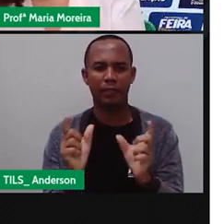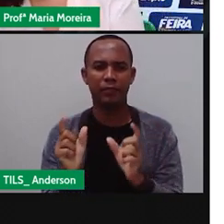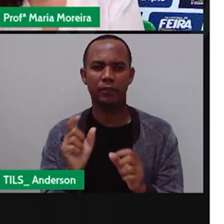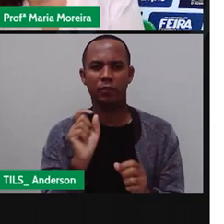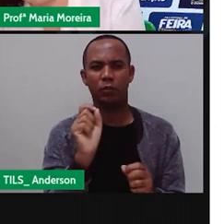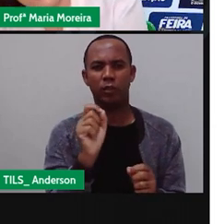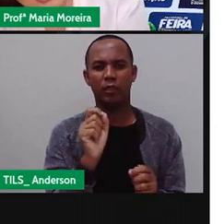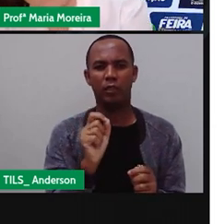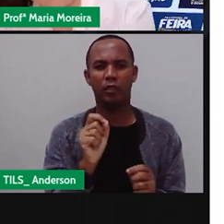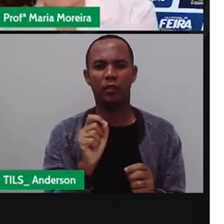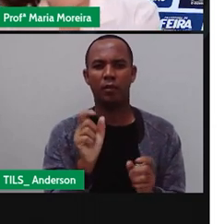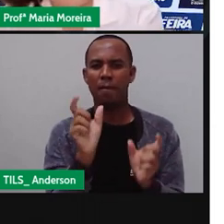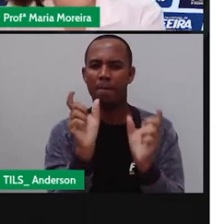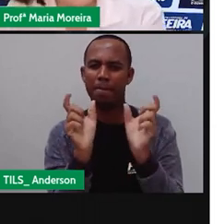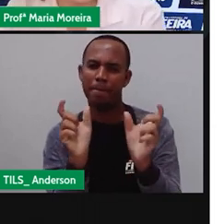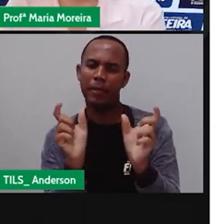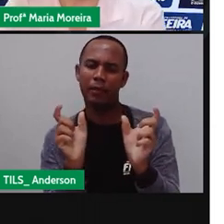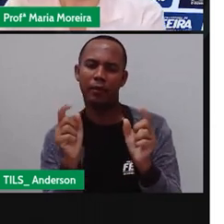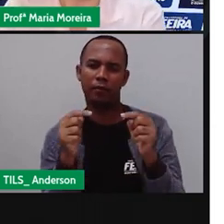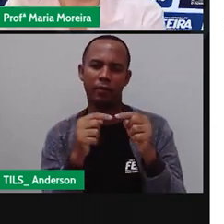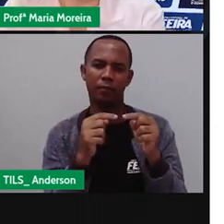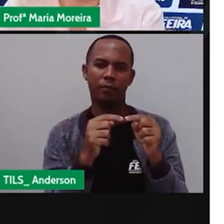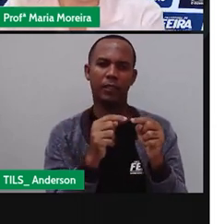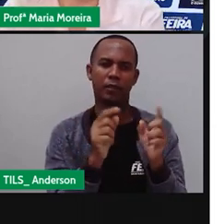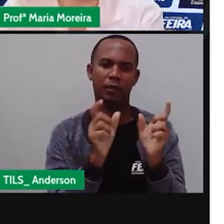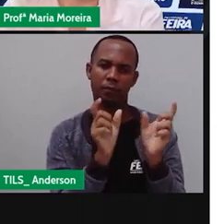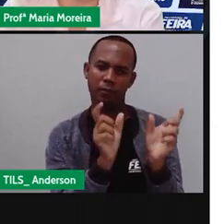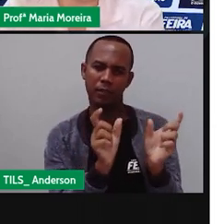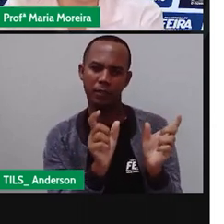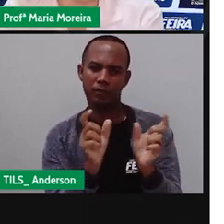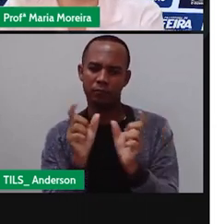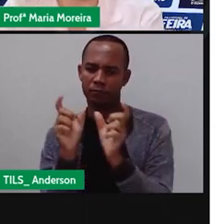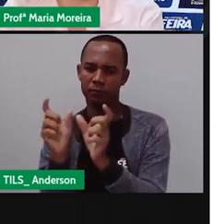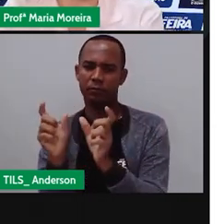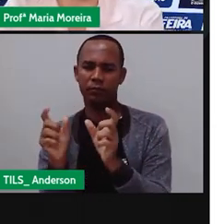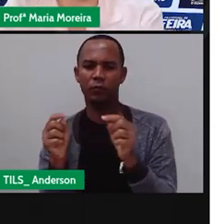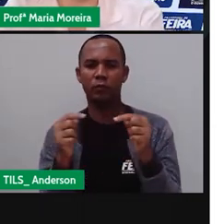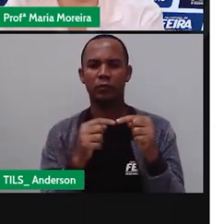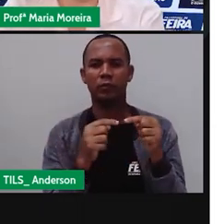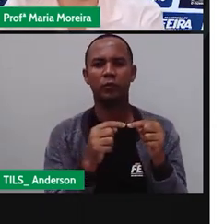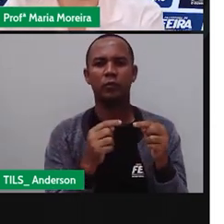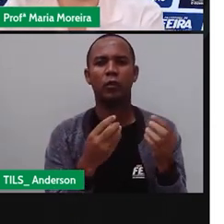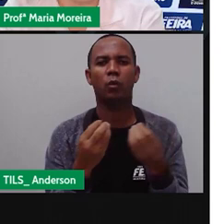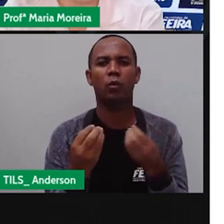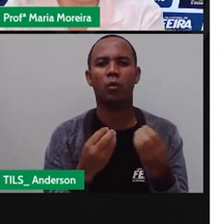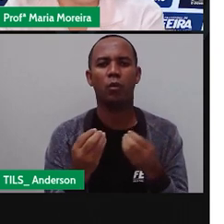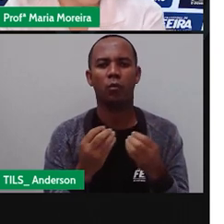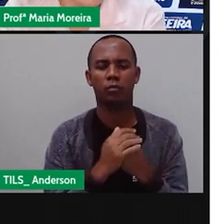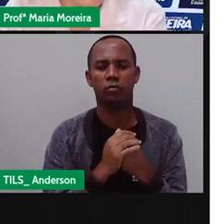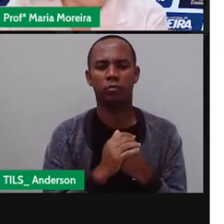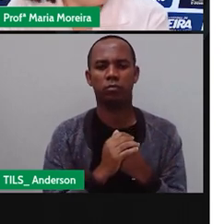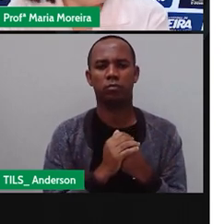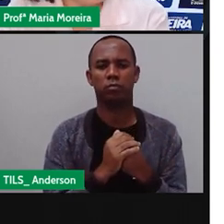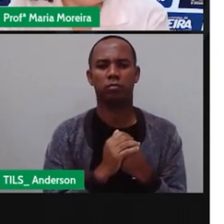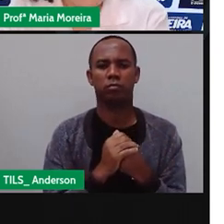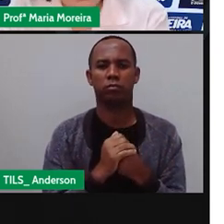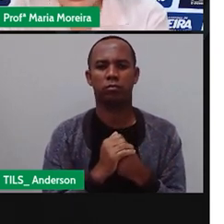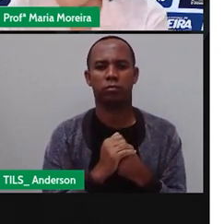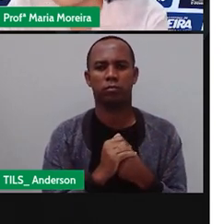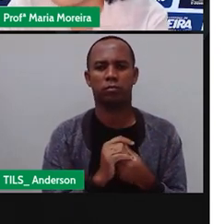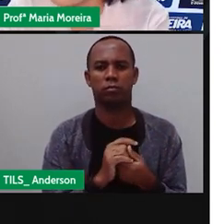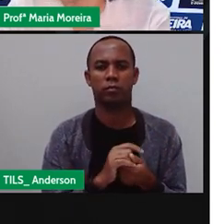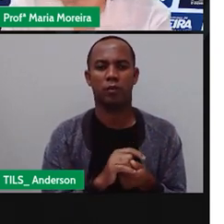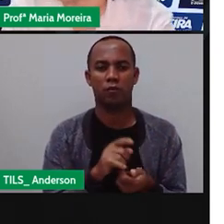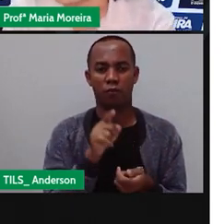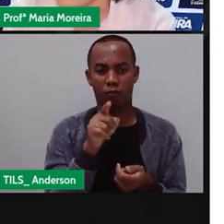uma estrofe, não é isso? Olha, e cada estrofe ela é composta por versos, né?